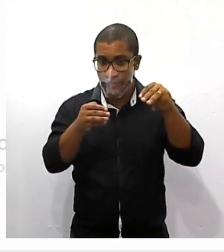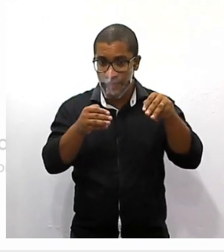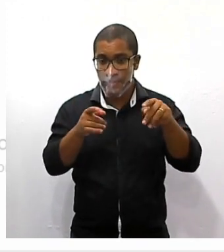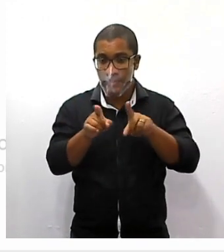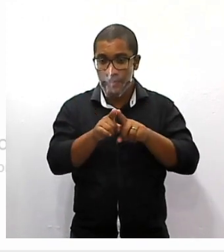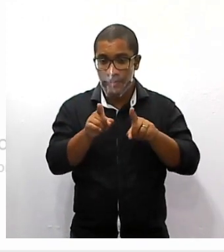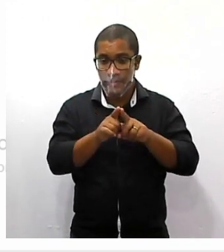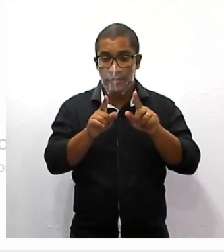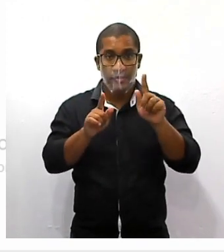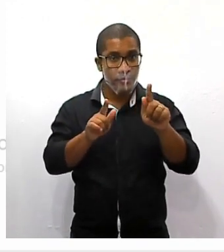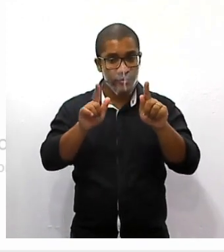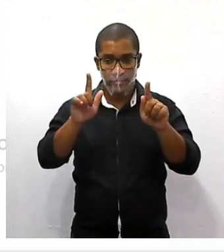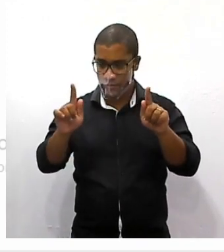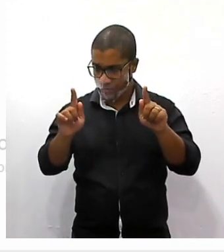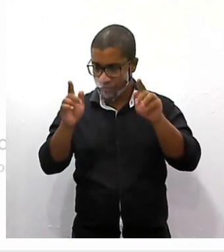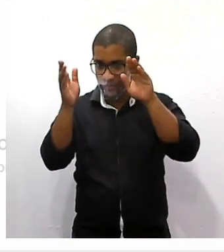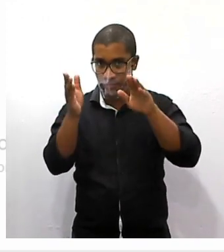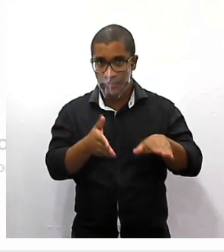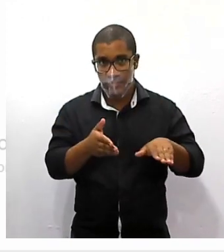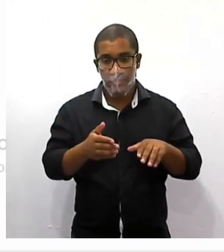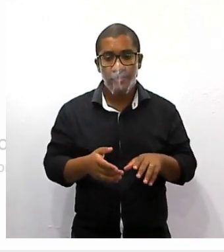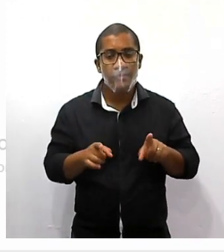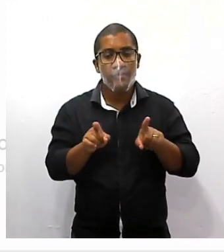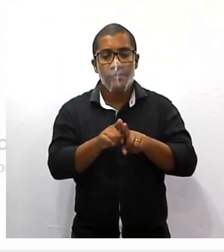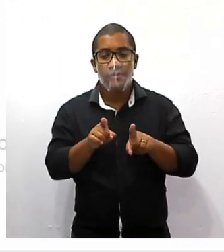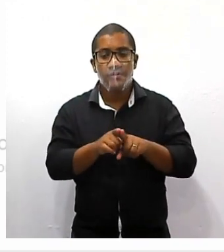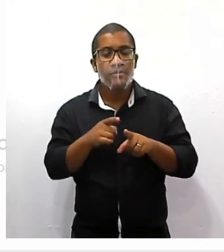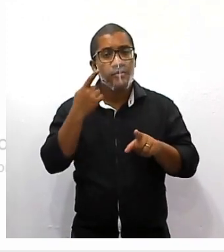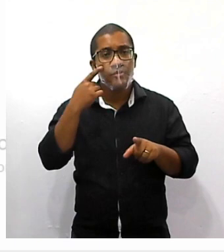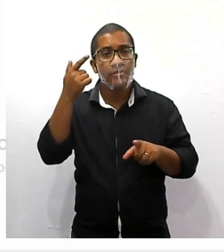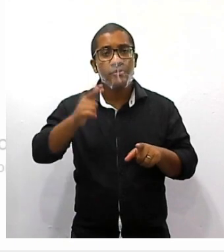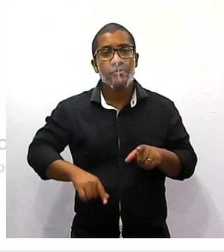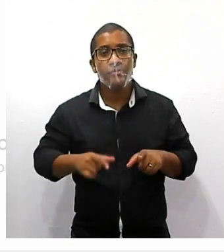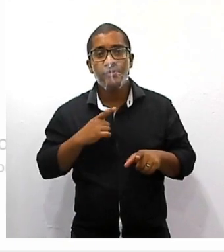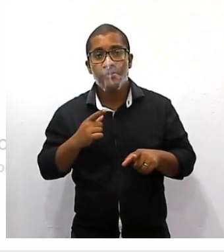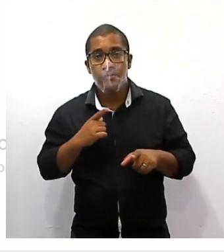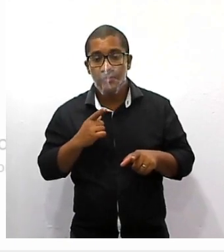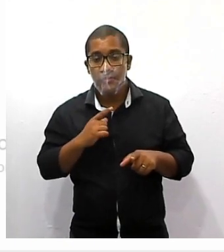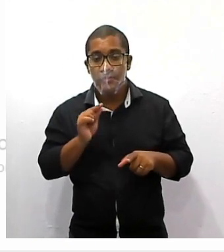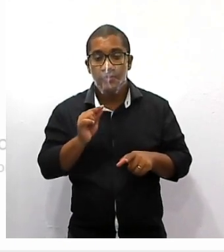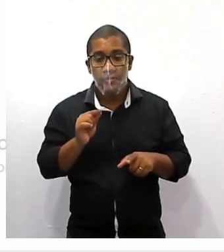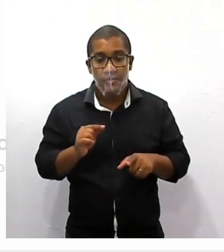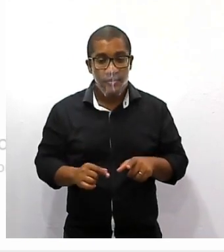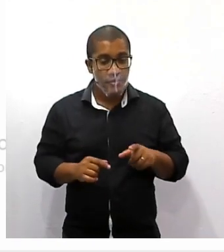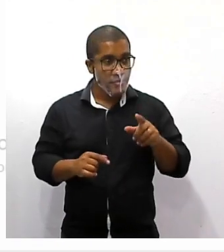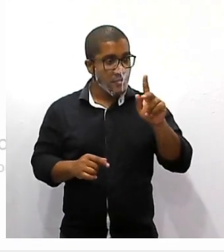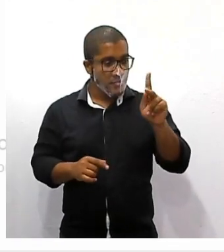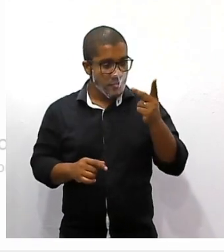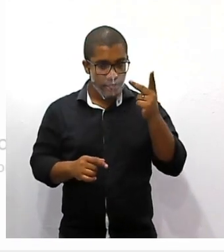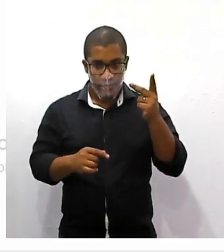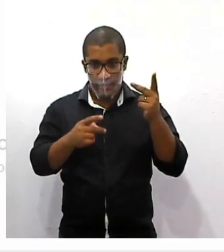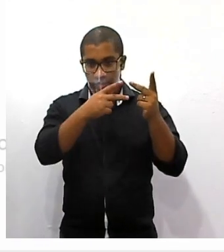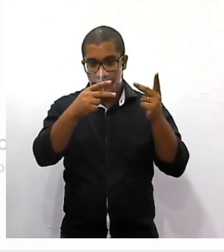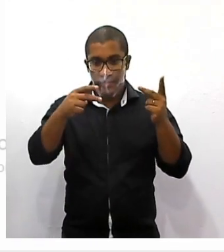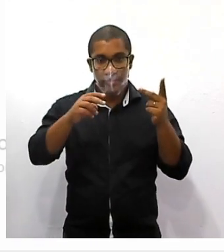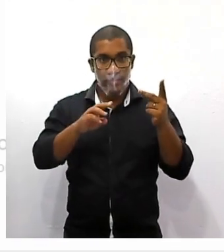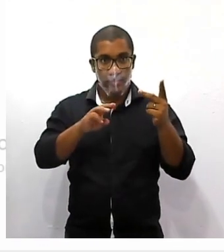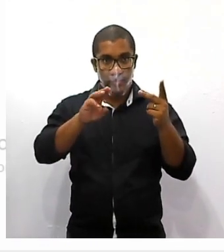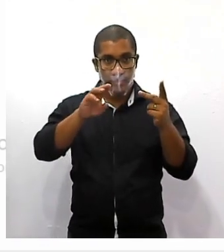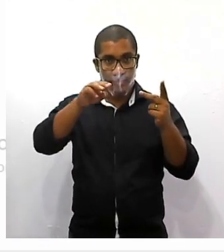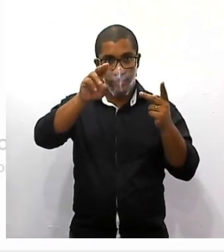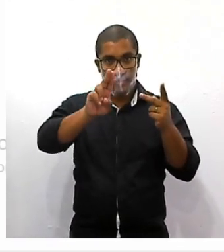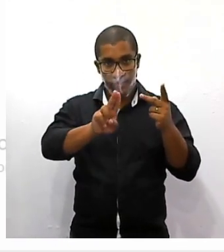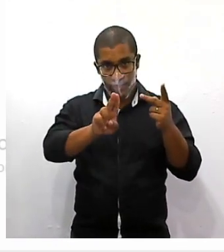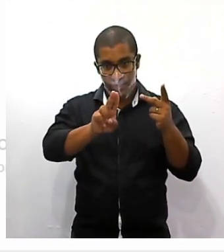acelerações da gravidade, porque foi repetido de um lado do outro, e veja que o coeficiente de atrito ficou o quê? A altura igual a μd.